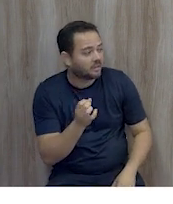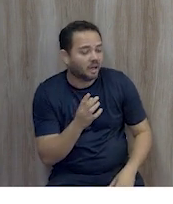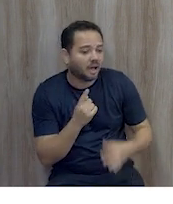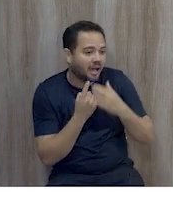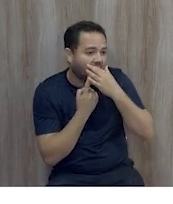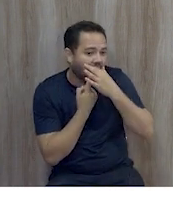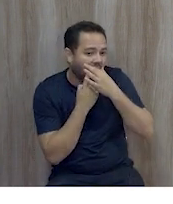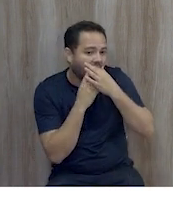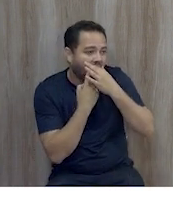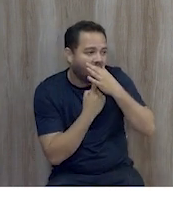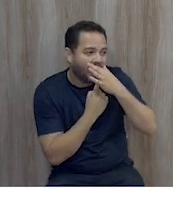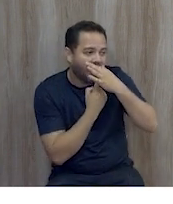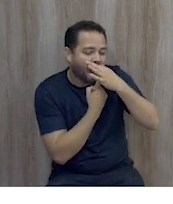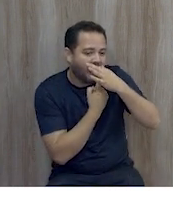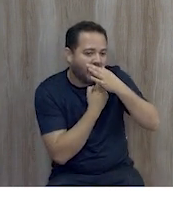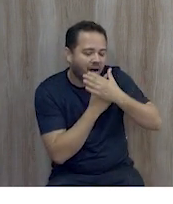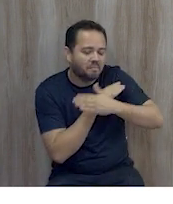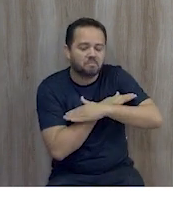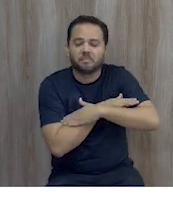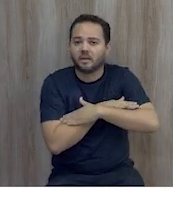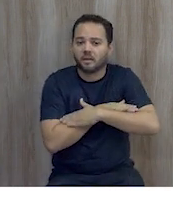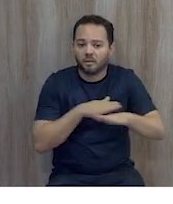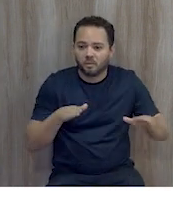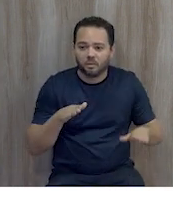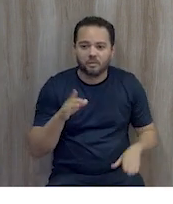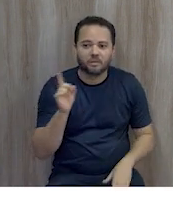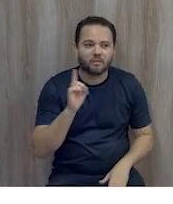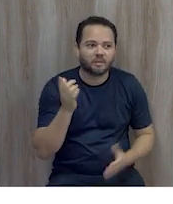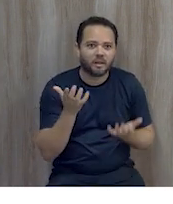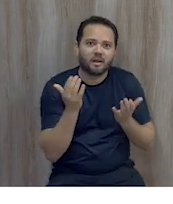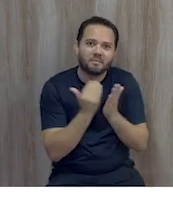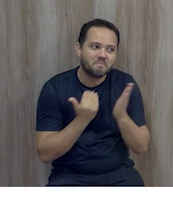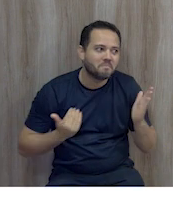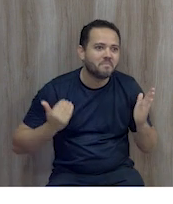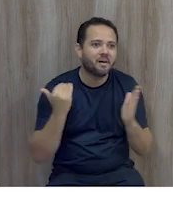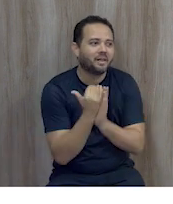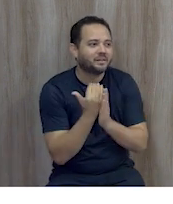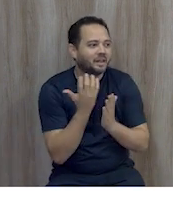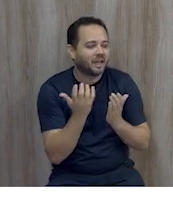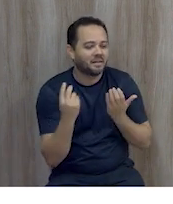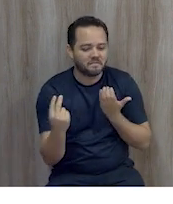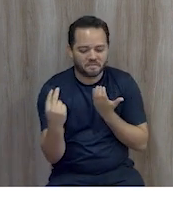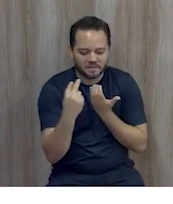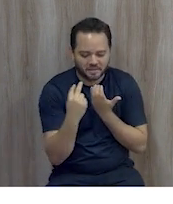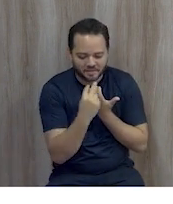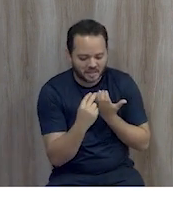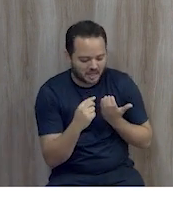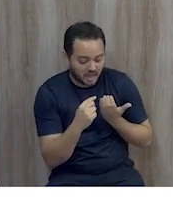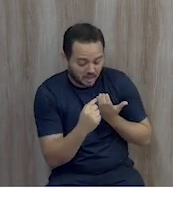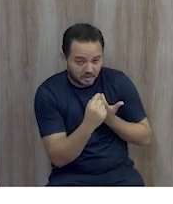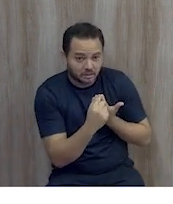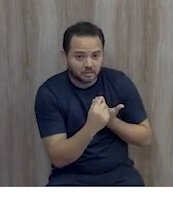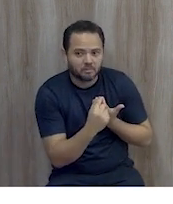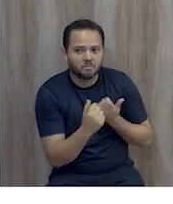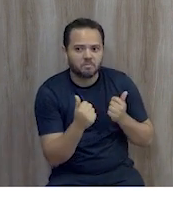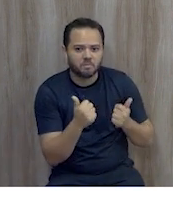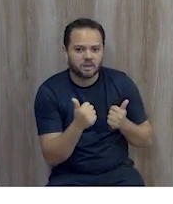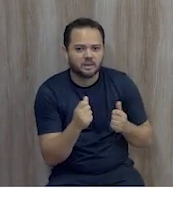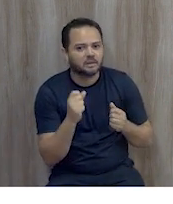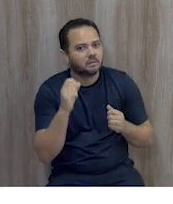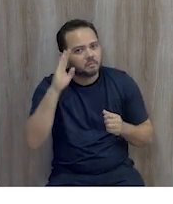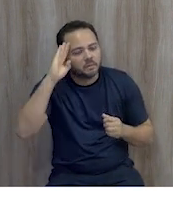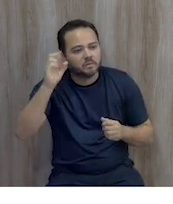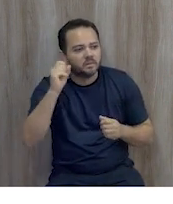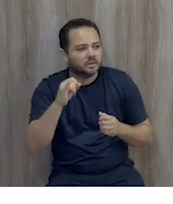ali o parafuso, travou, colocou a coroa e está tudo bem. Ele quer estética. Ele quer que aquela restauração, principalmente se for feita em